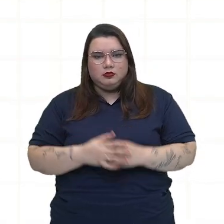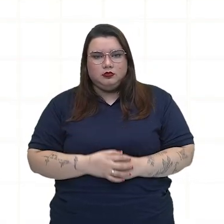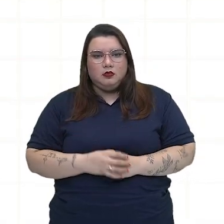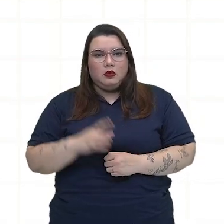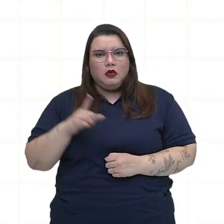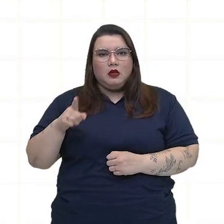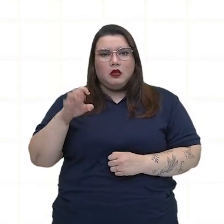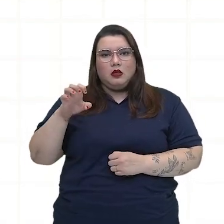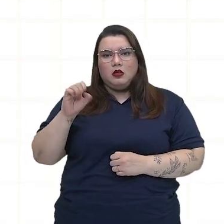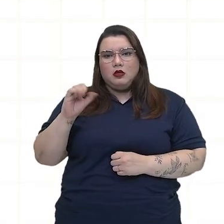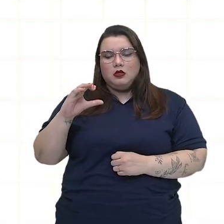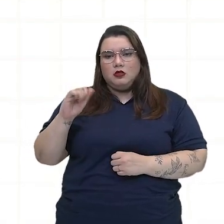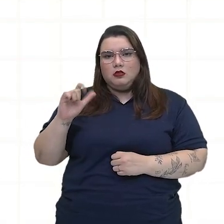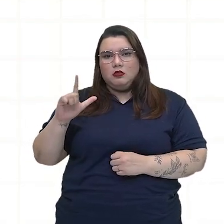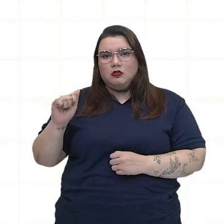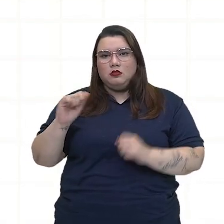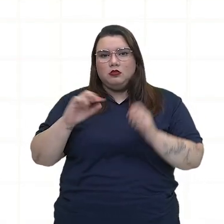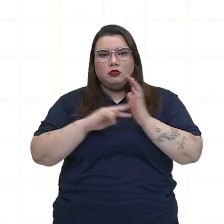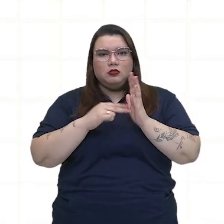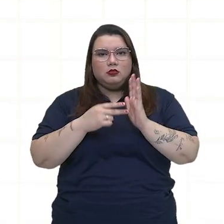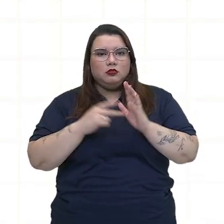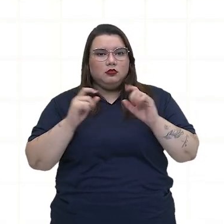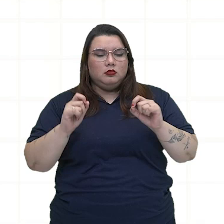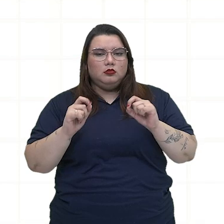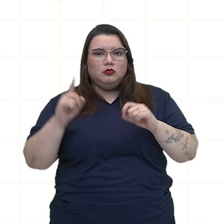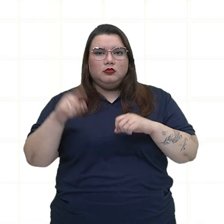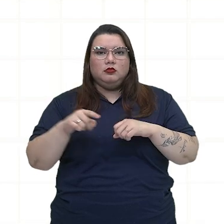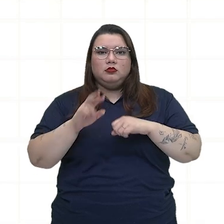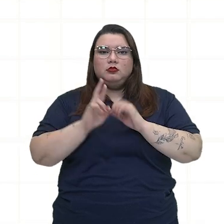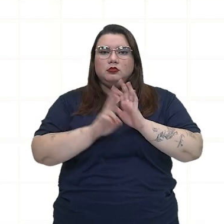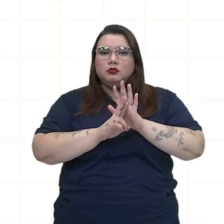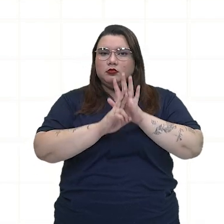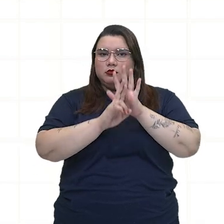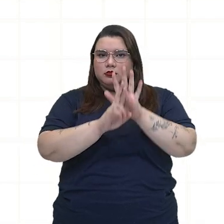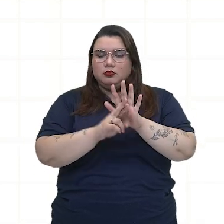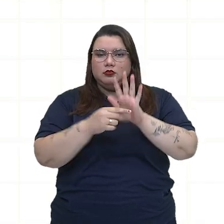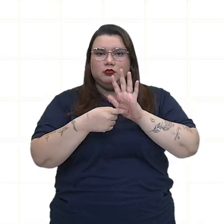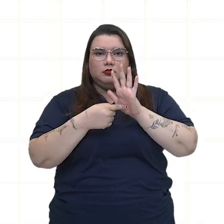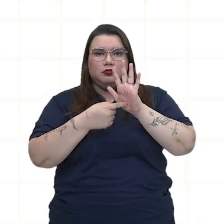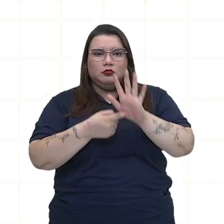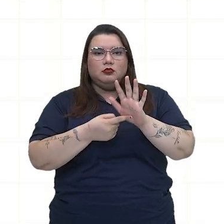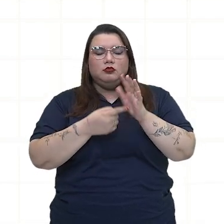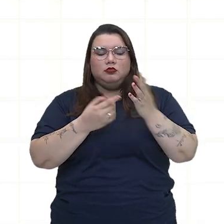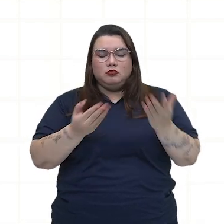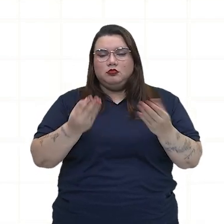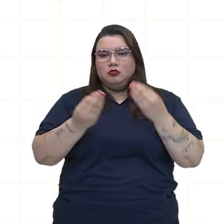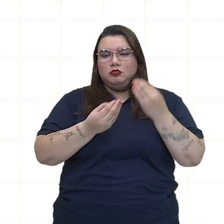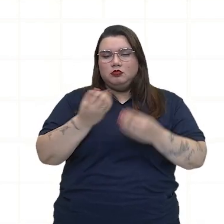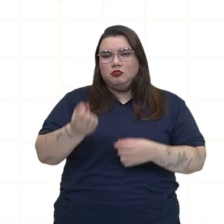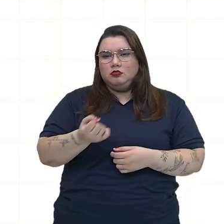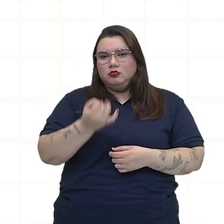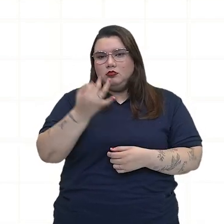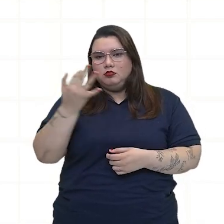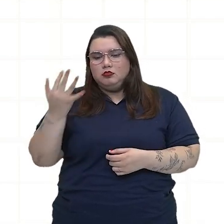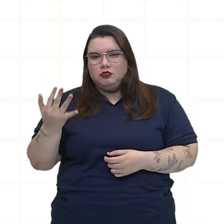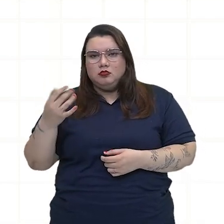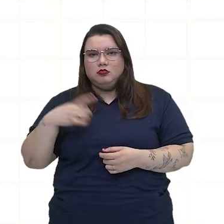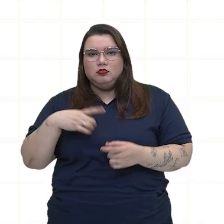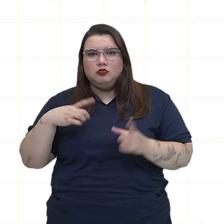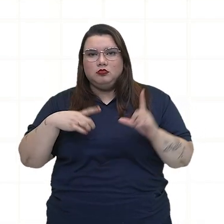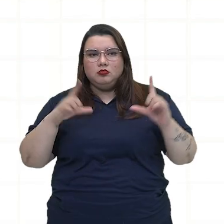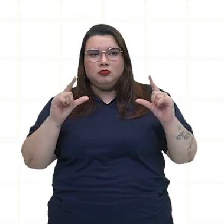escala cartográfica, então? É essa representação que mostra pra gente quantas vezes a realidade